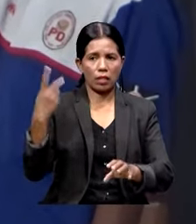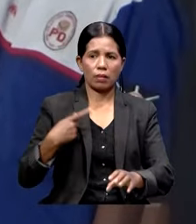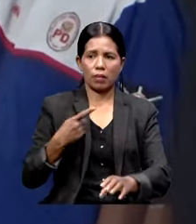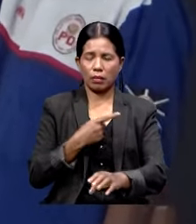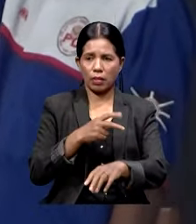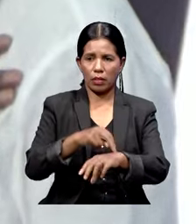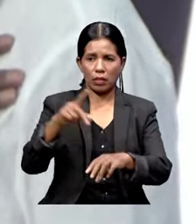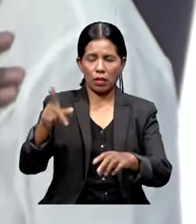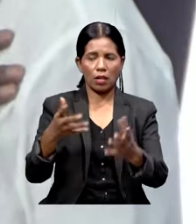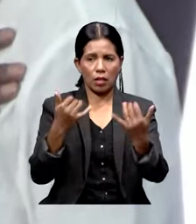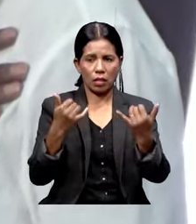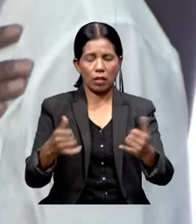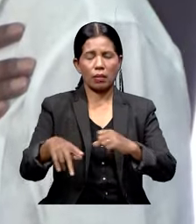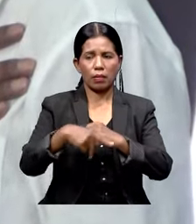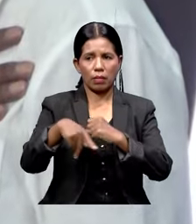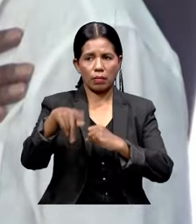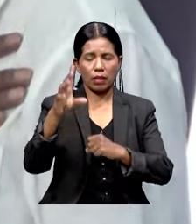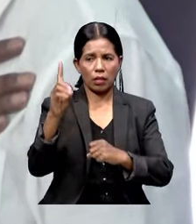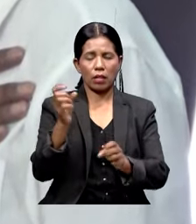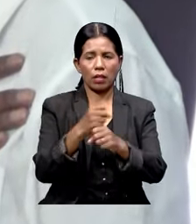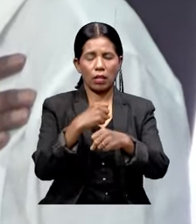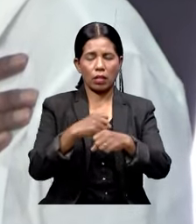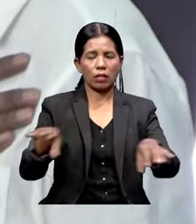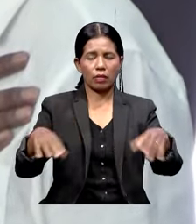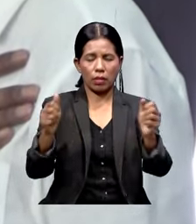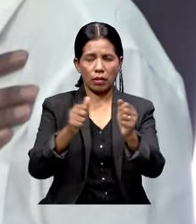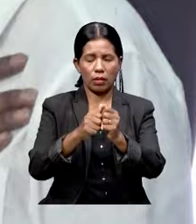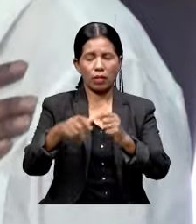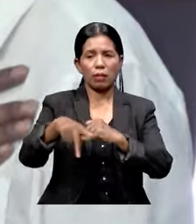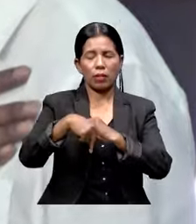Nacional, nora da une, Partido Democrático halo coligação ho Partido